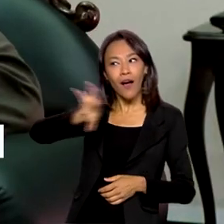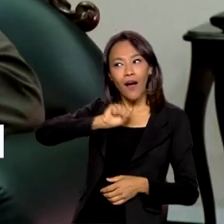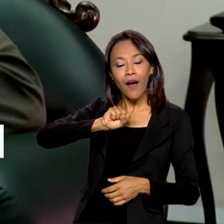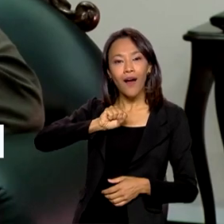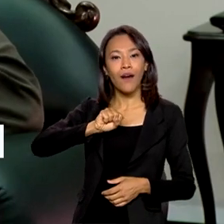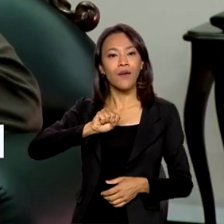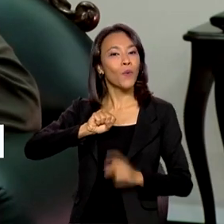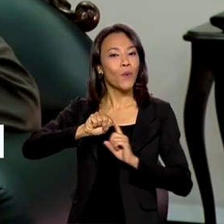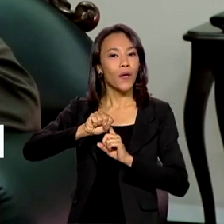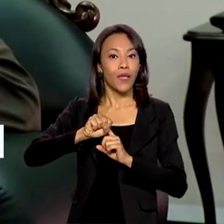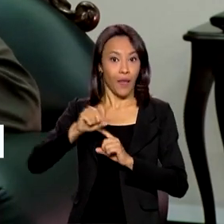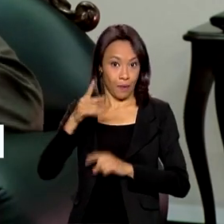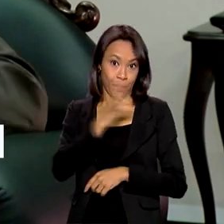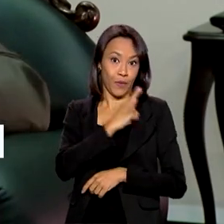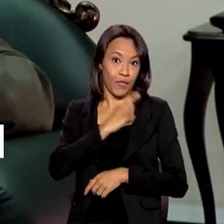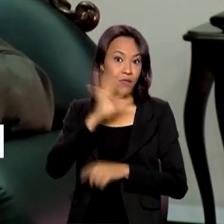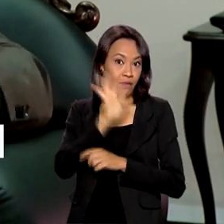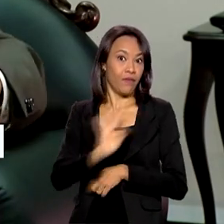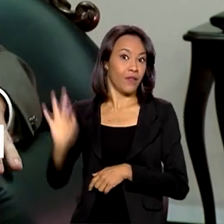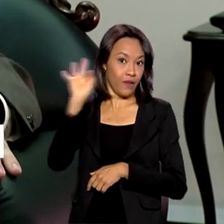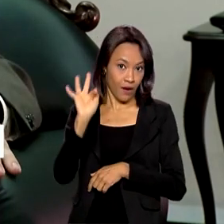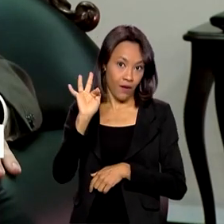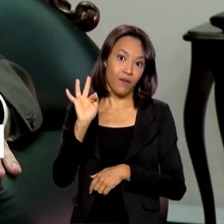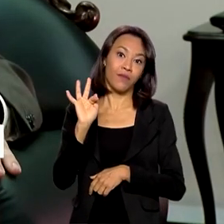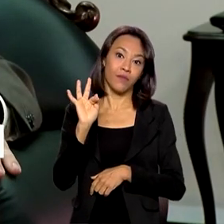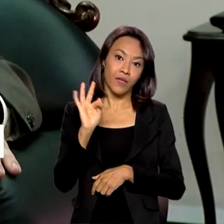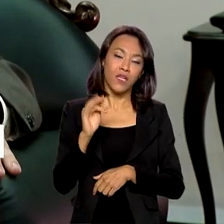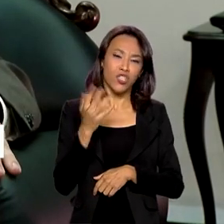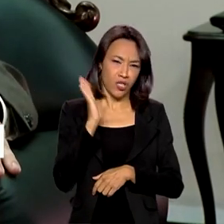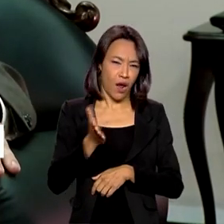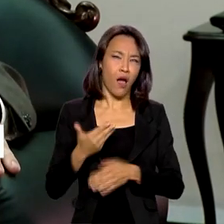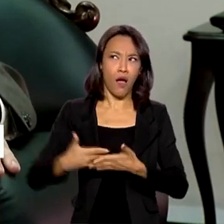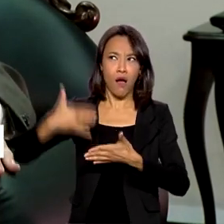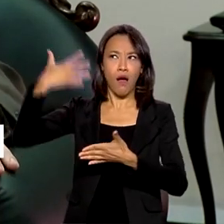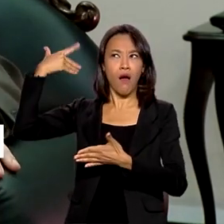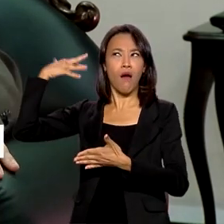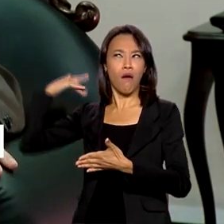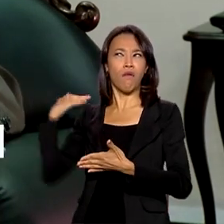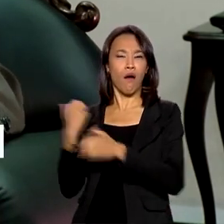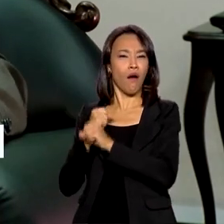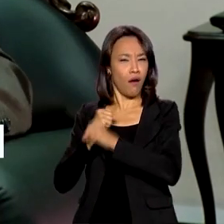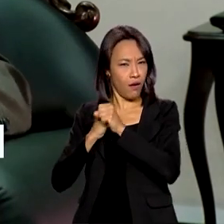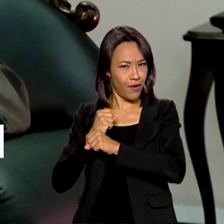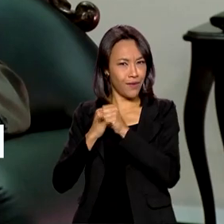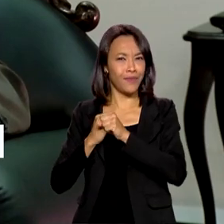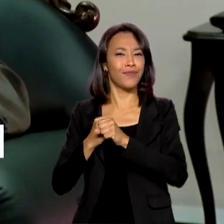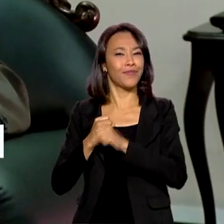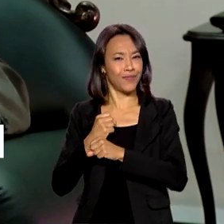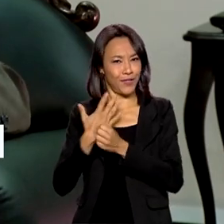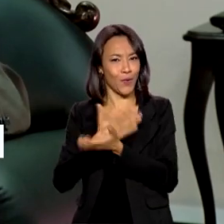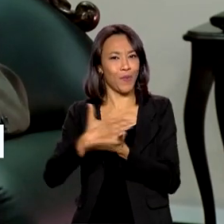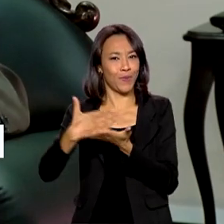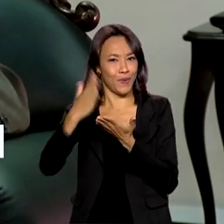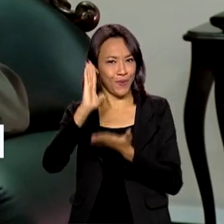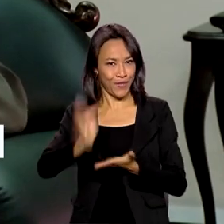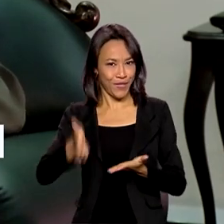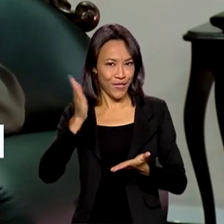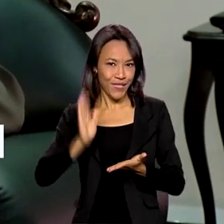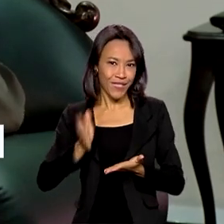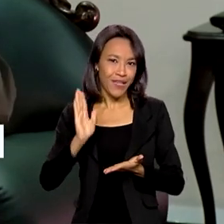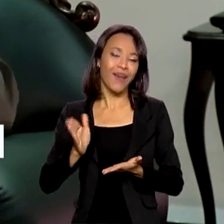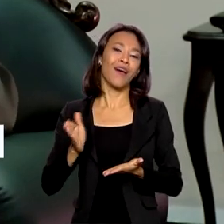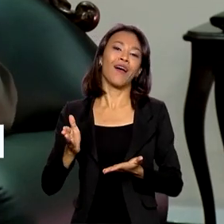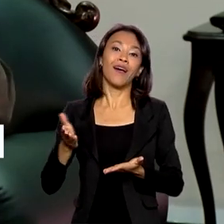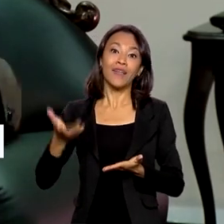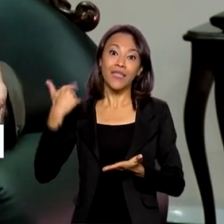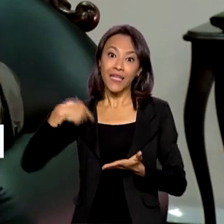começou e é com essa visão alguns anos atrás acho que é muitos anos atrás o tempo passa rápido que a gente chamava da